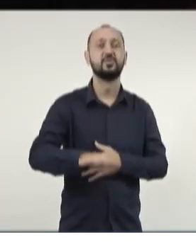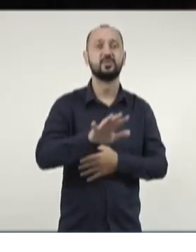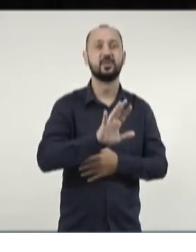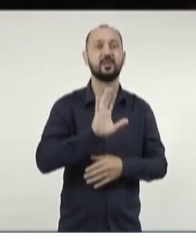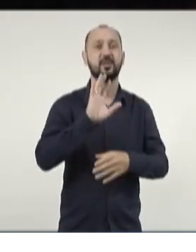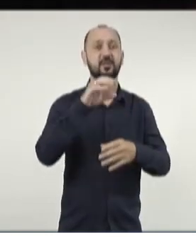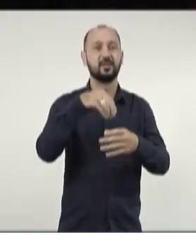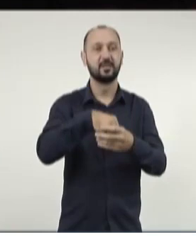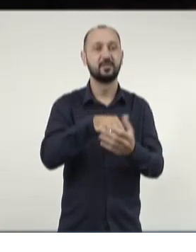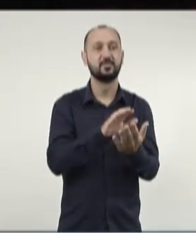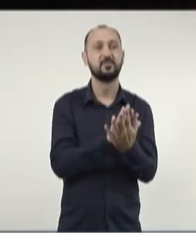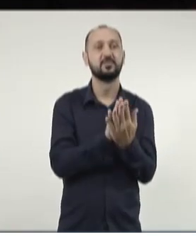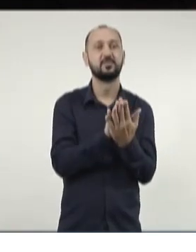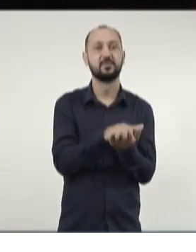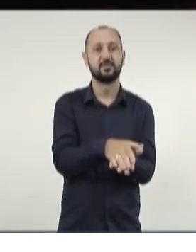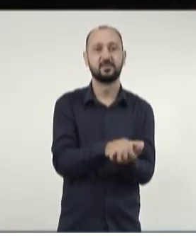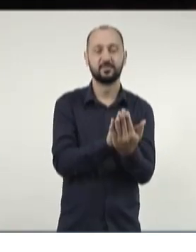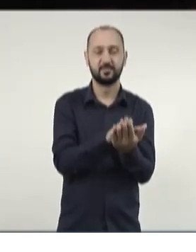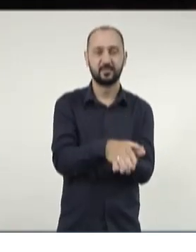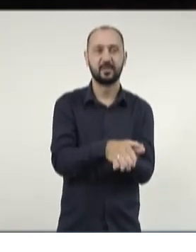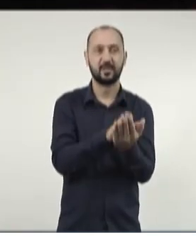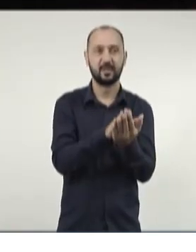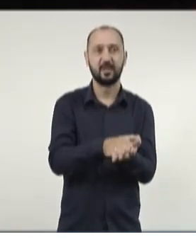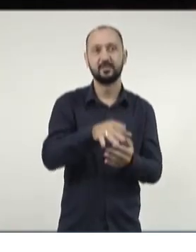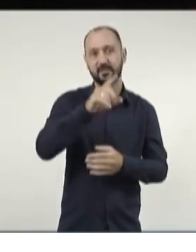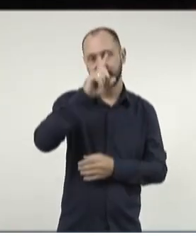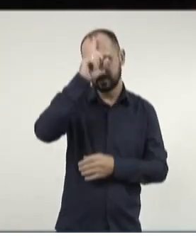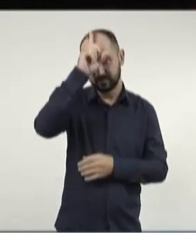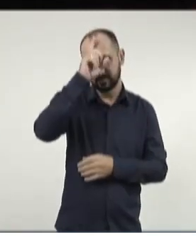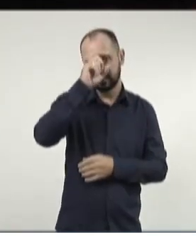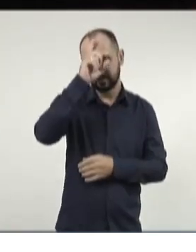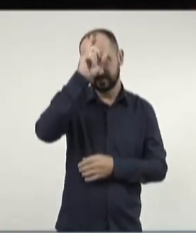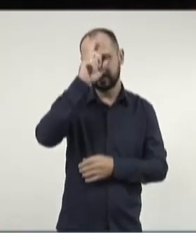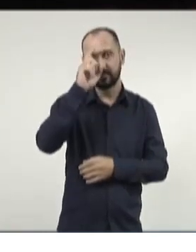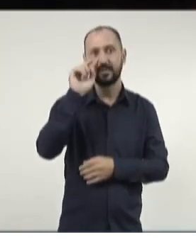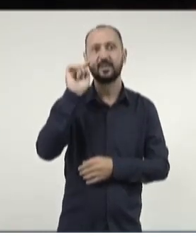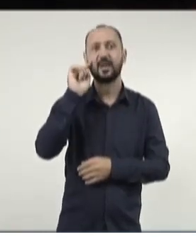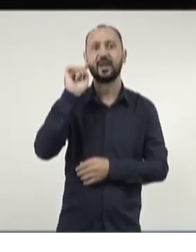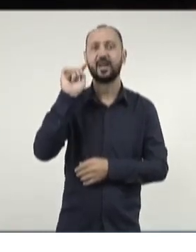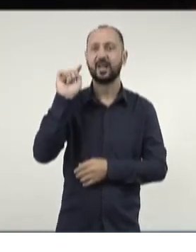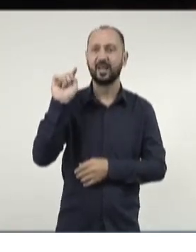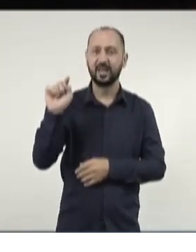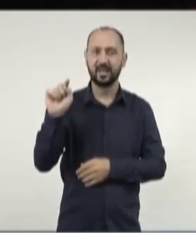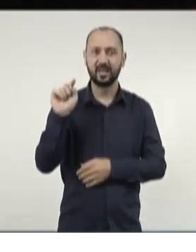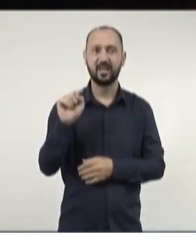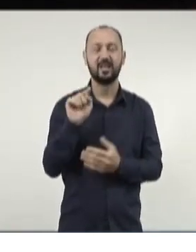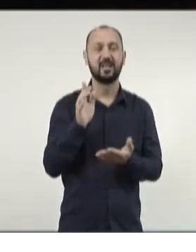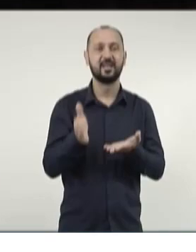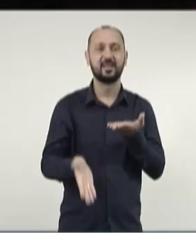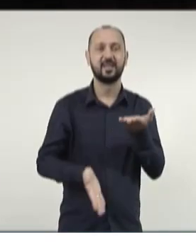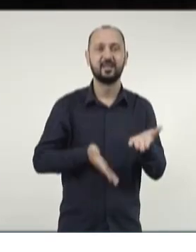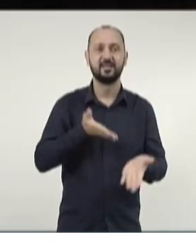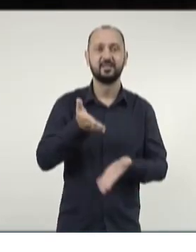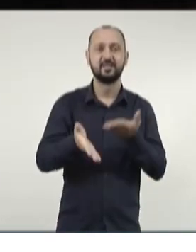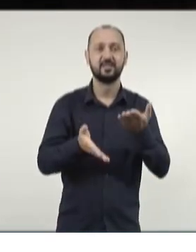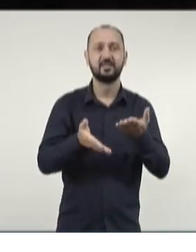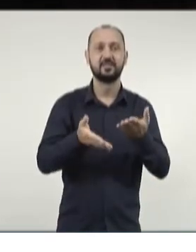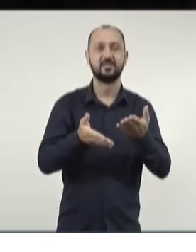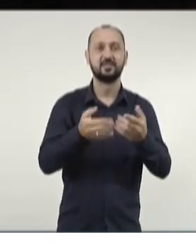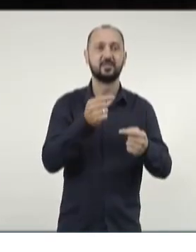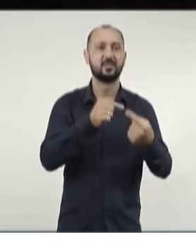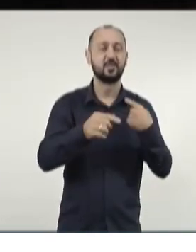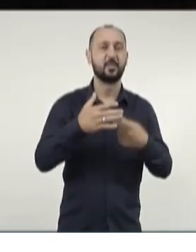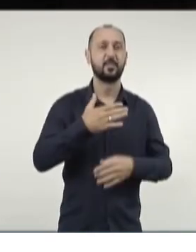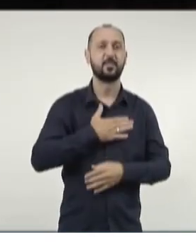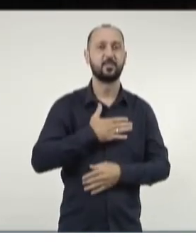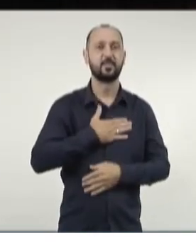no serviço de hemodiálise lá da Santa Casa, e ela falou que aquele tipo de tratamento não fazia sentido para a